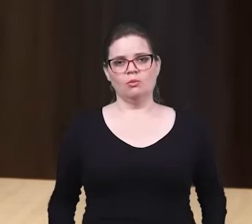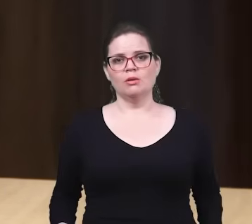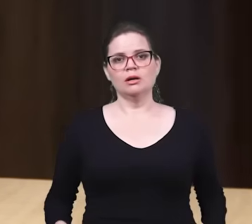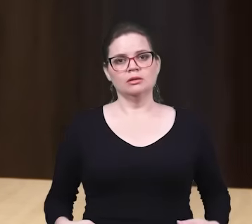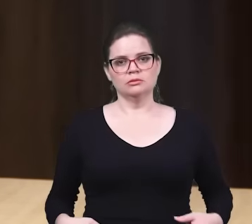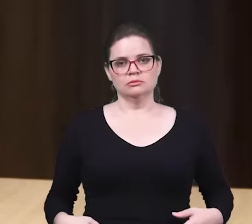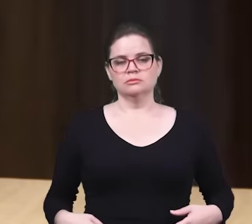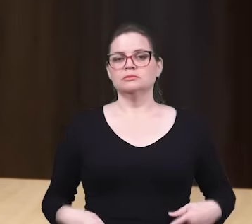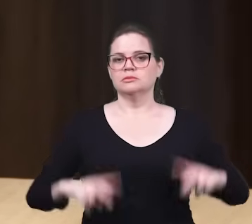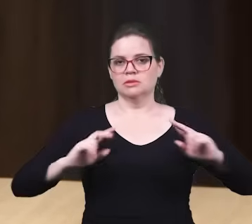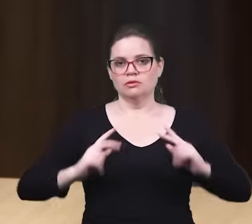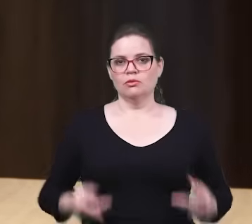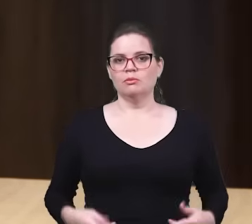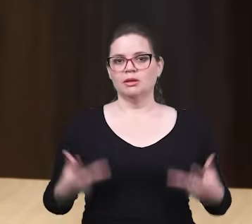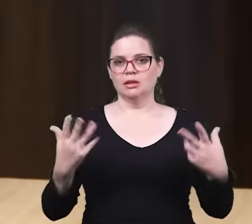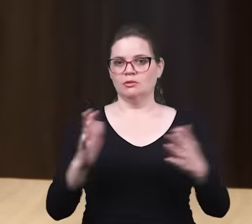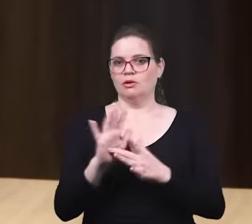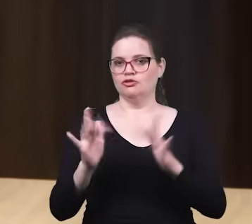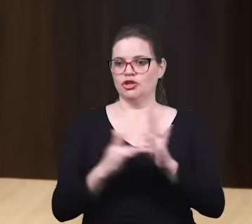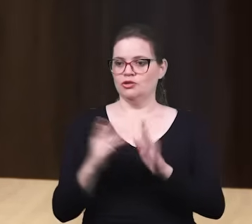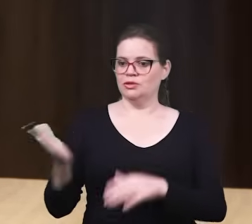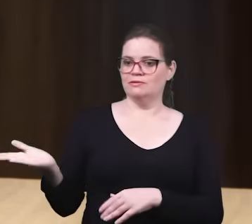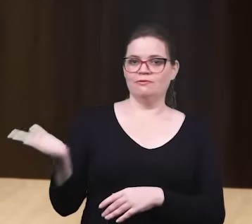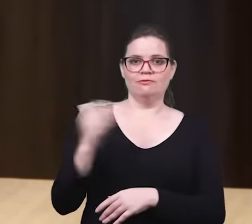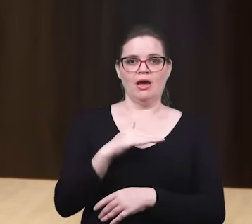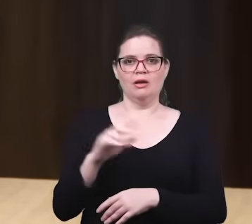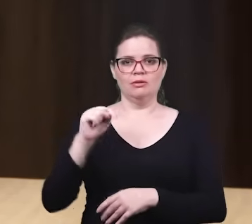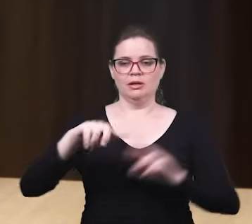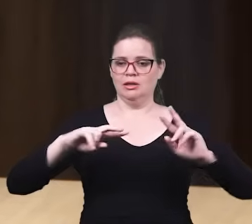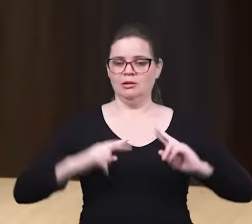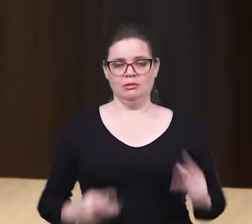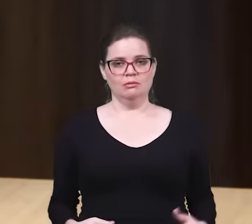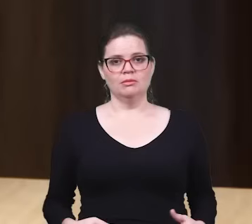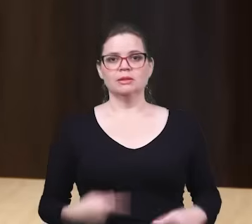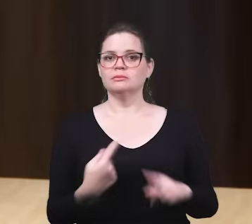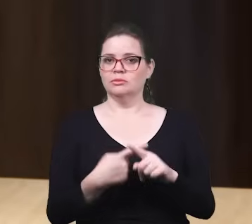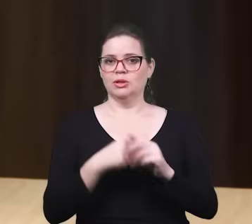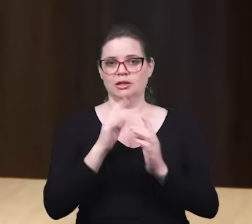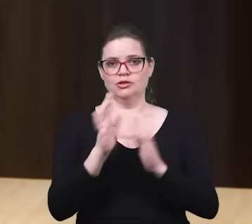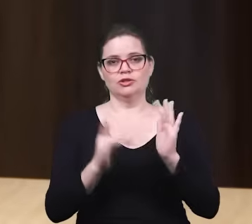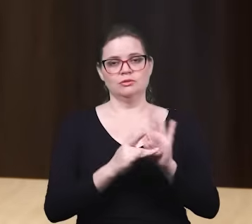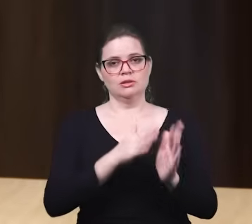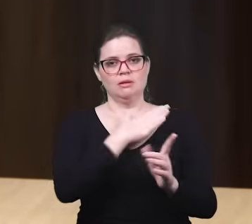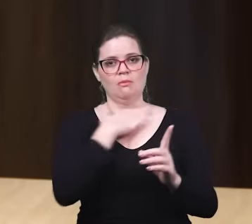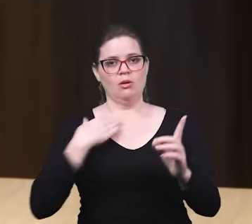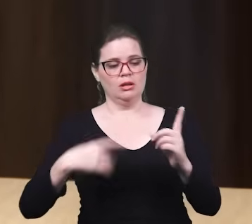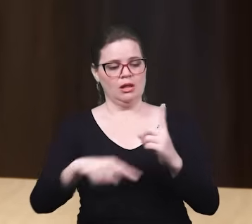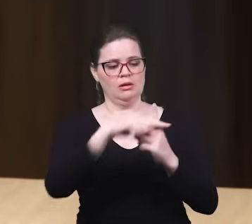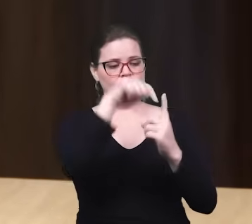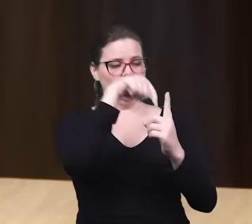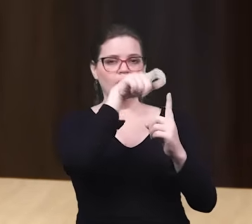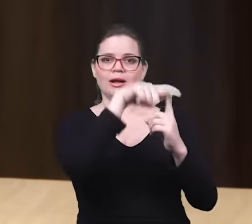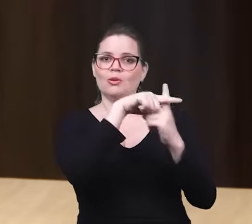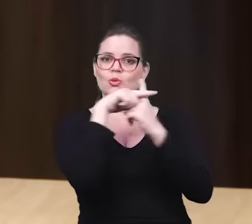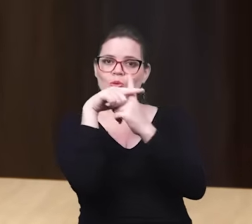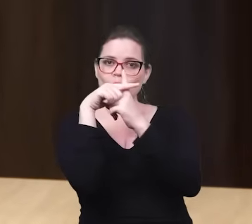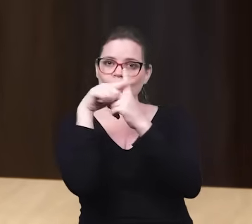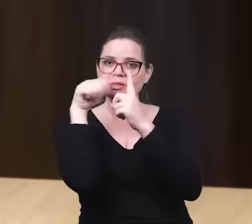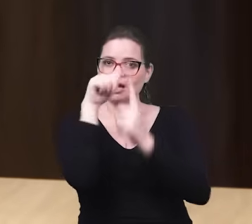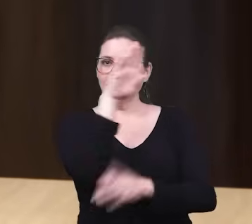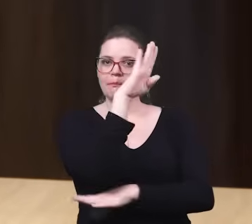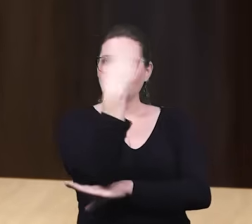esse lenho aqui. Porque Jesus iria morrer na cruz do Calvário. Então esse